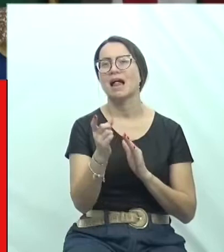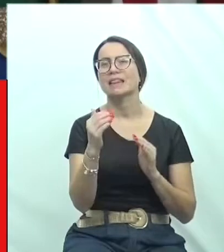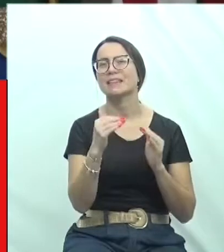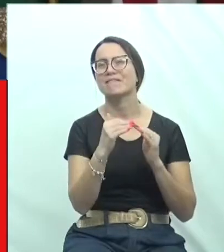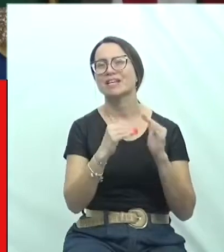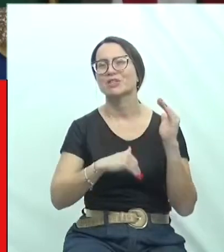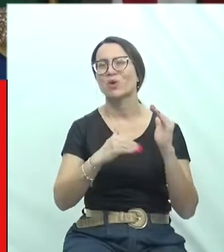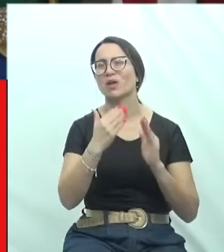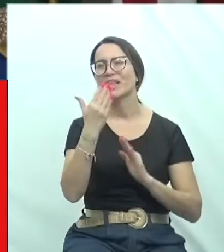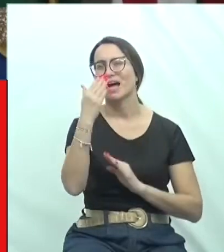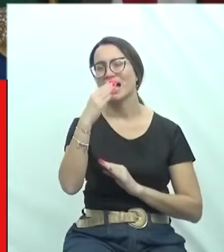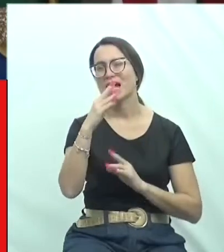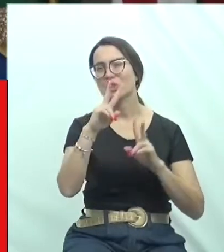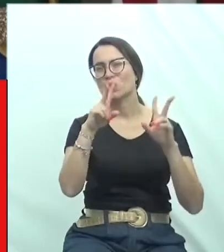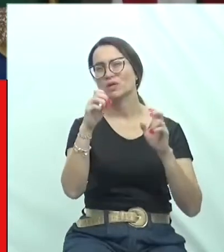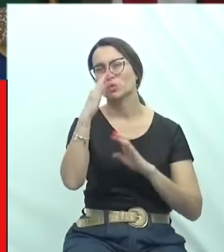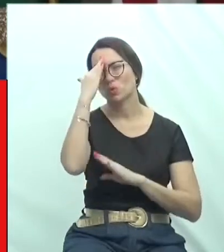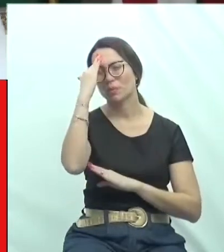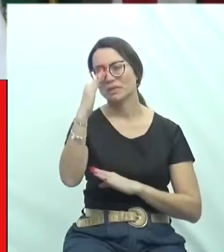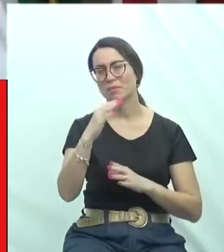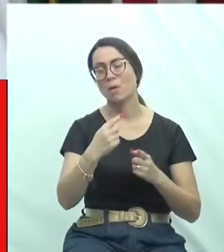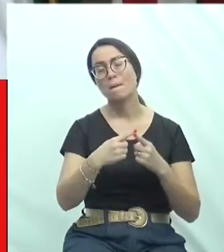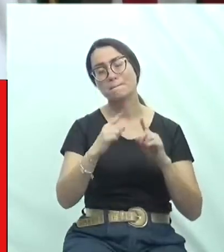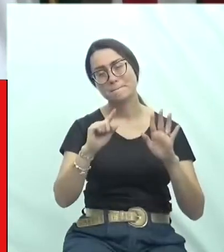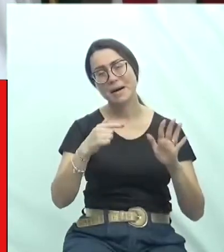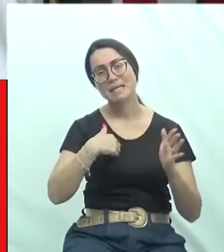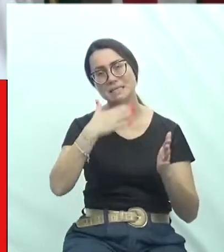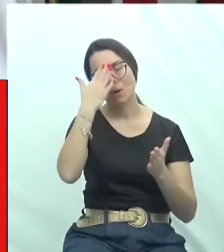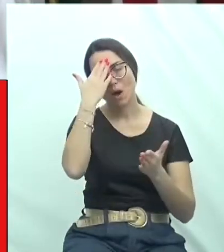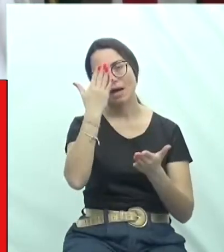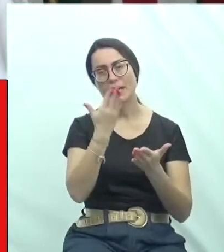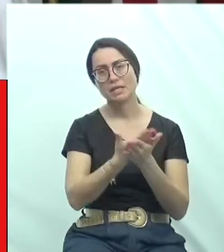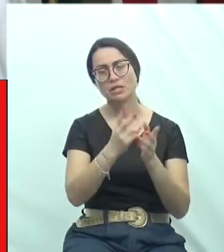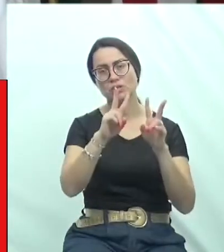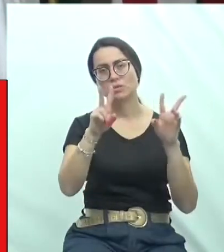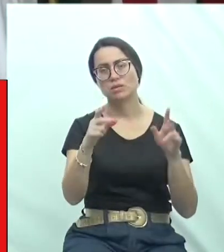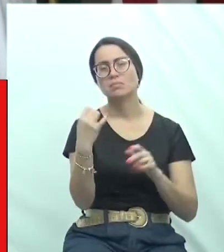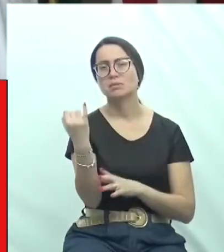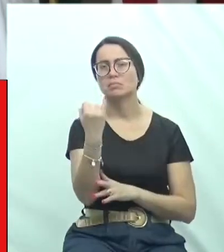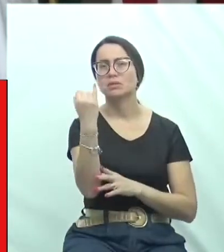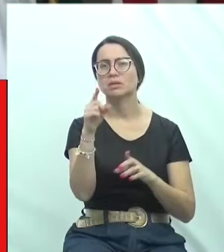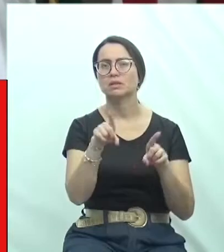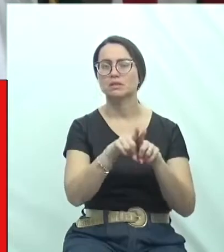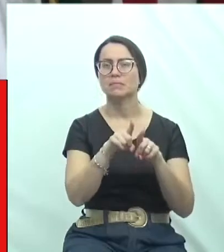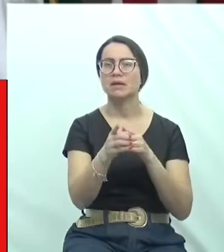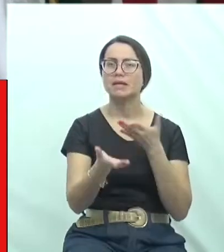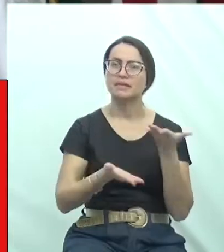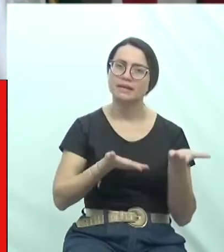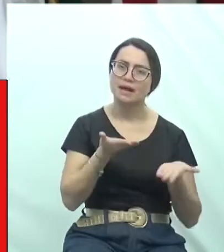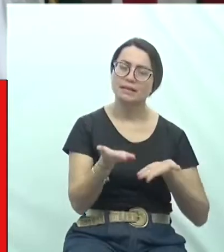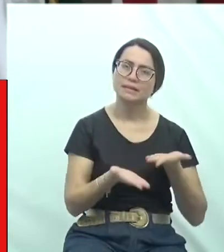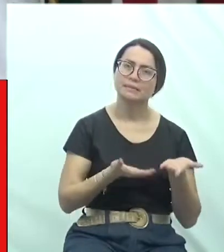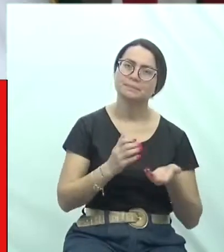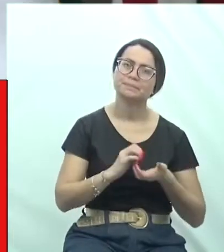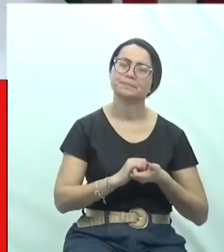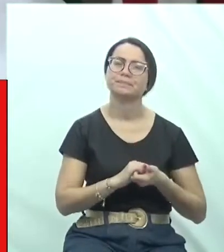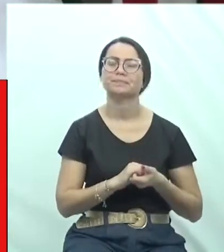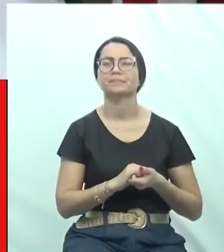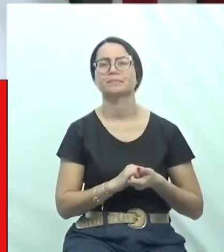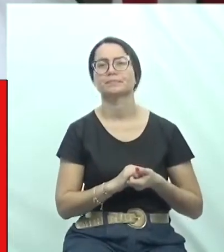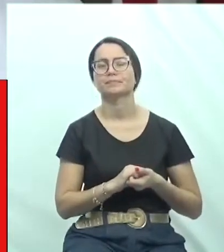Eu acho que esse assunto também ele é muito pertinente em função de que, na Grande Próspera, passou esgotamento